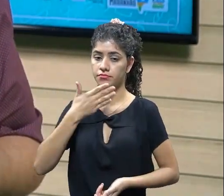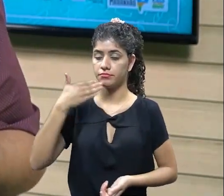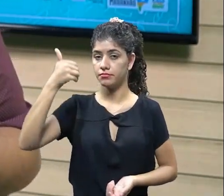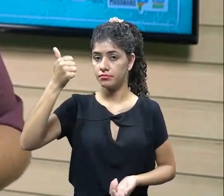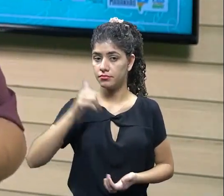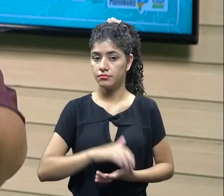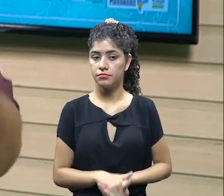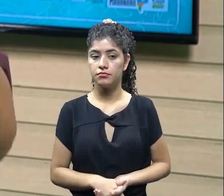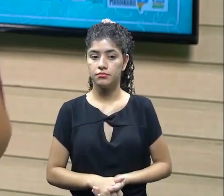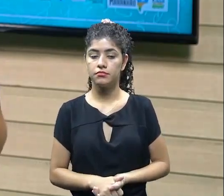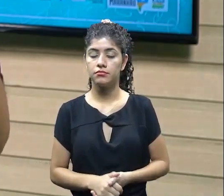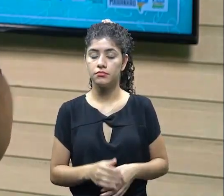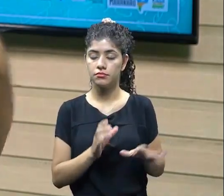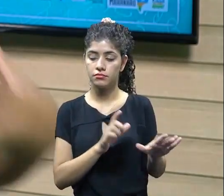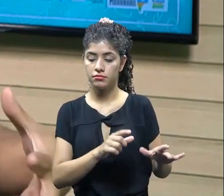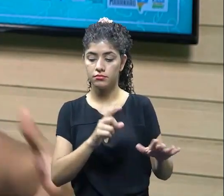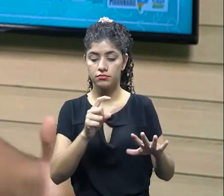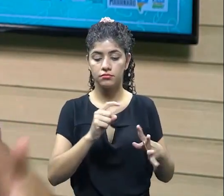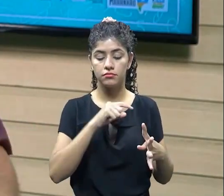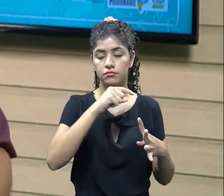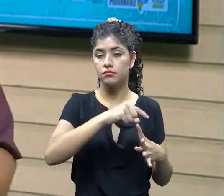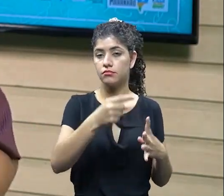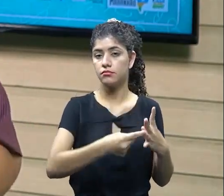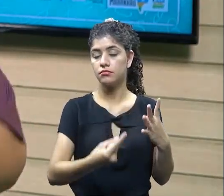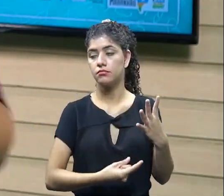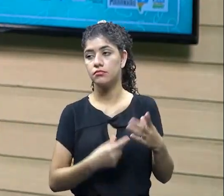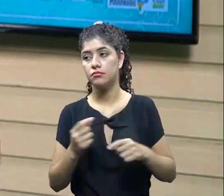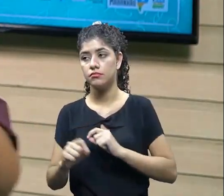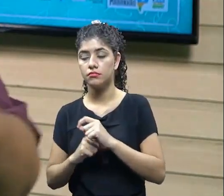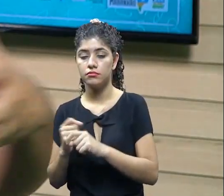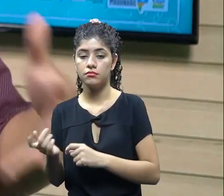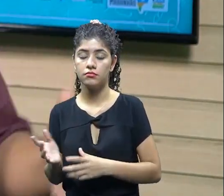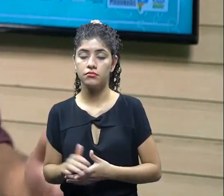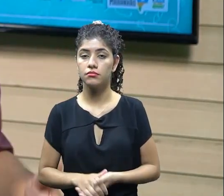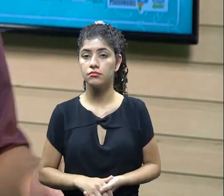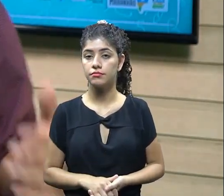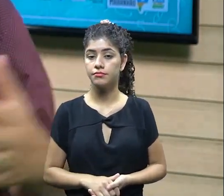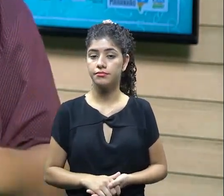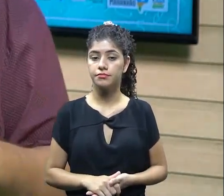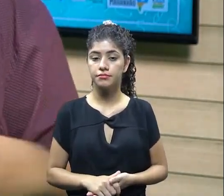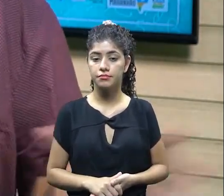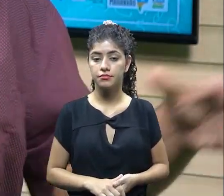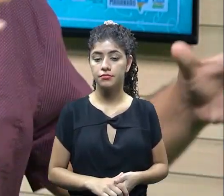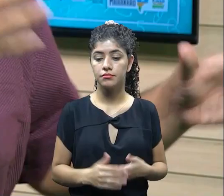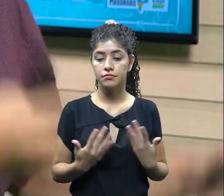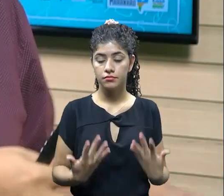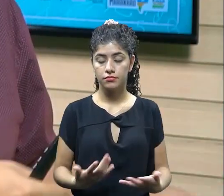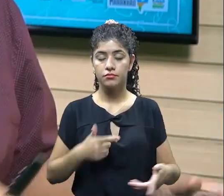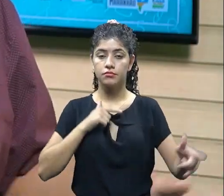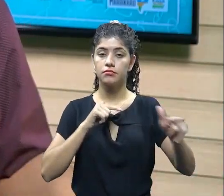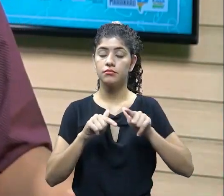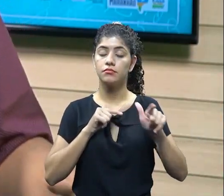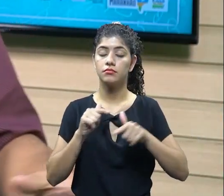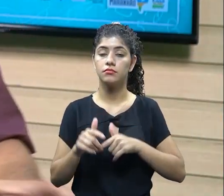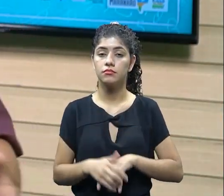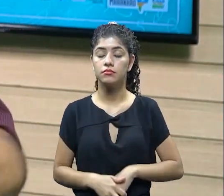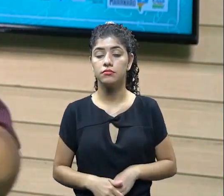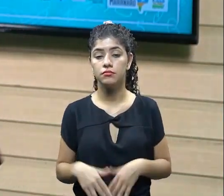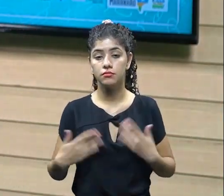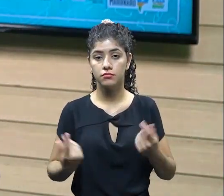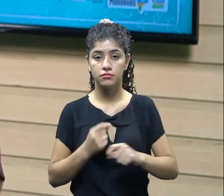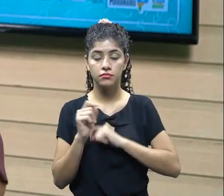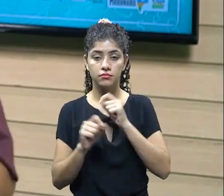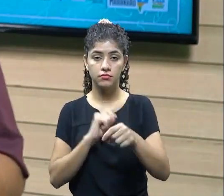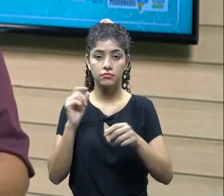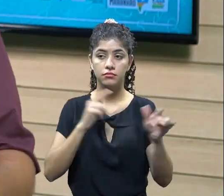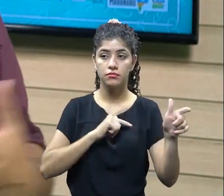concorrentes? Beleza, são esses softwares, esses equipamentos, esses serviços. Aí eu vou